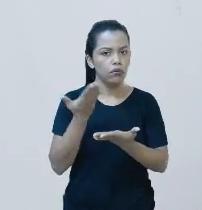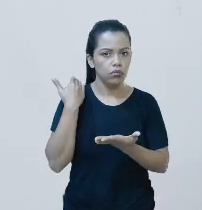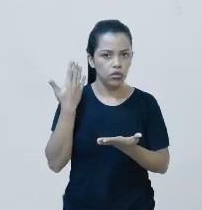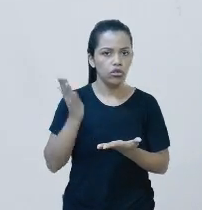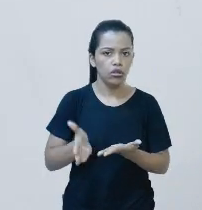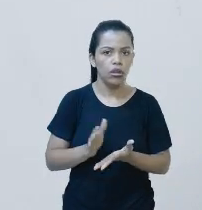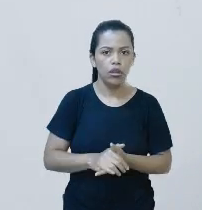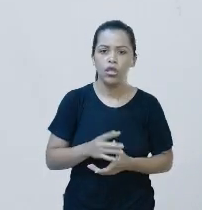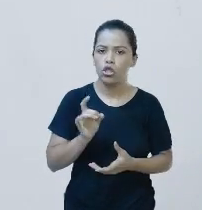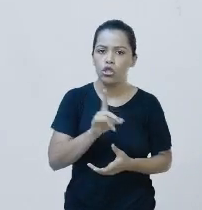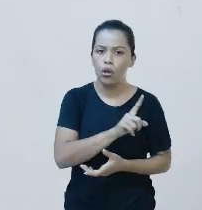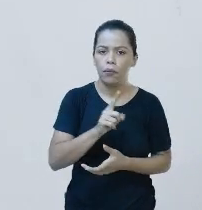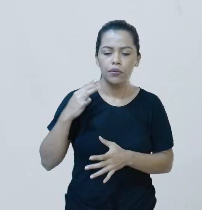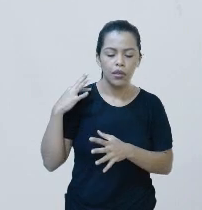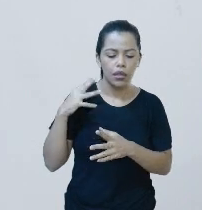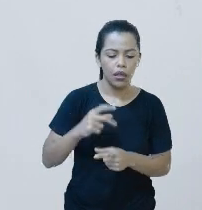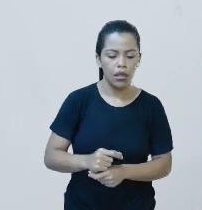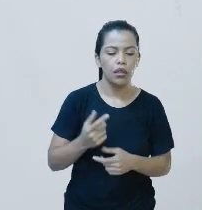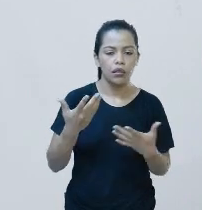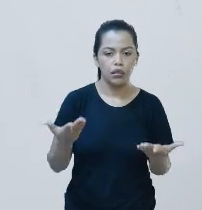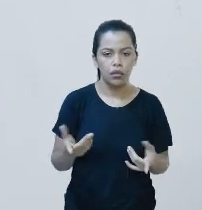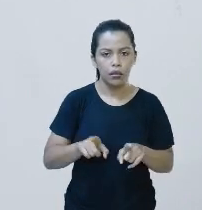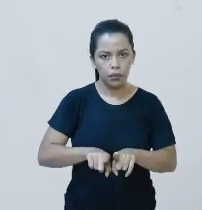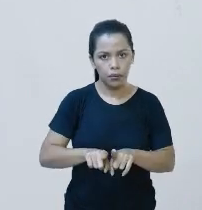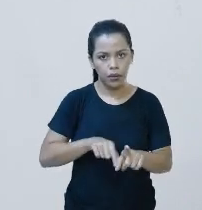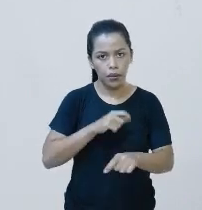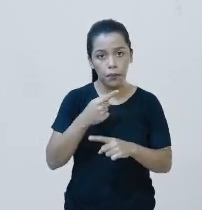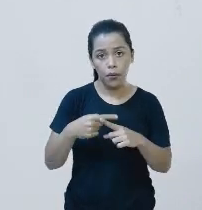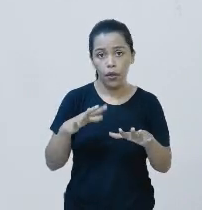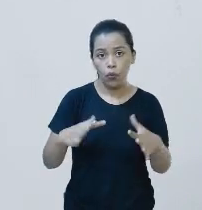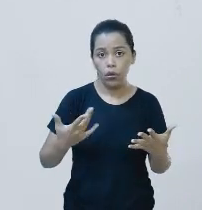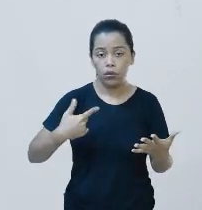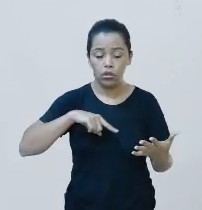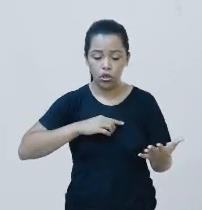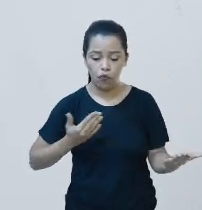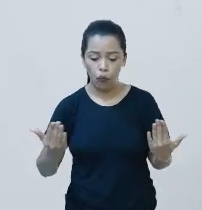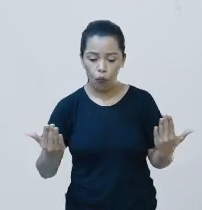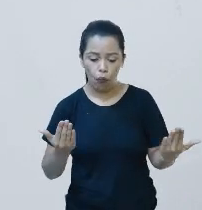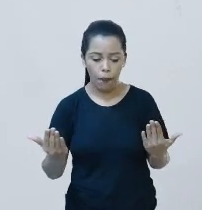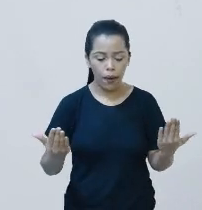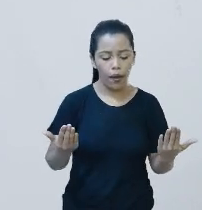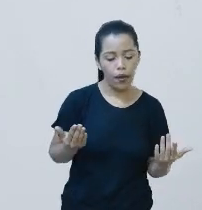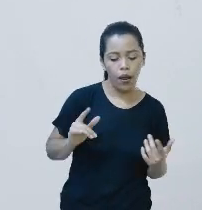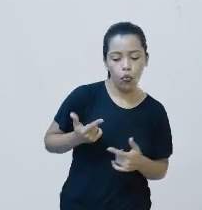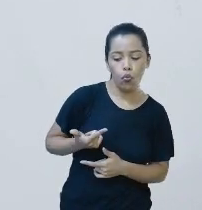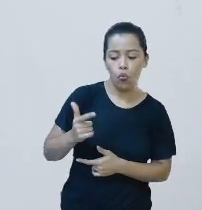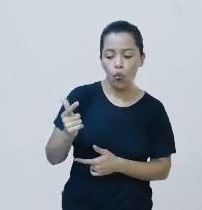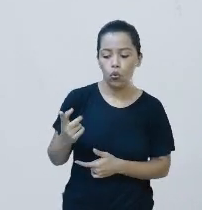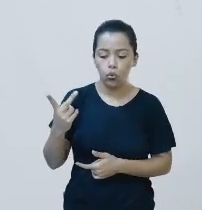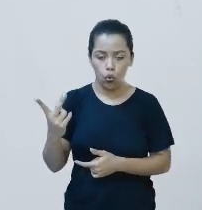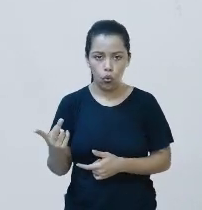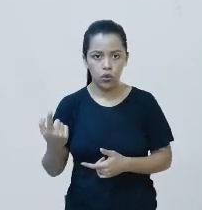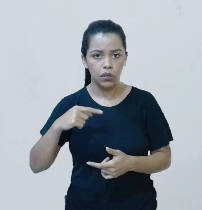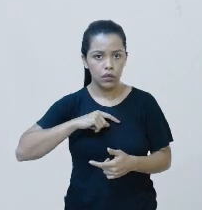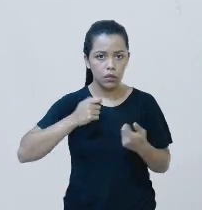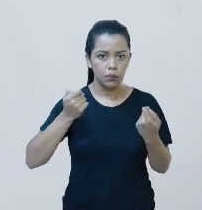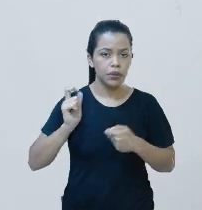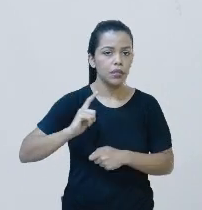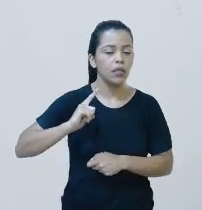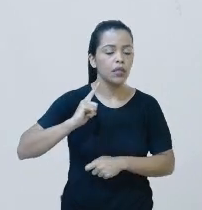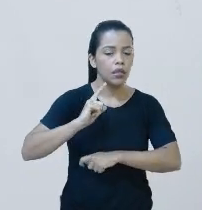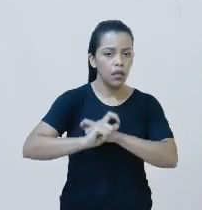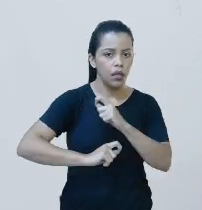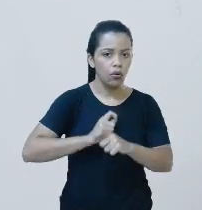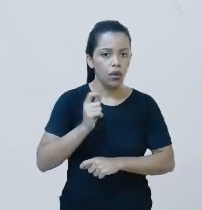certo? É só para dar aquela refrescada, porque quando a gente for comparar com reportagem e documentário, é importante a